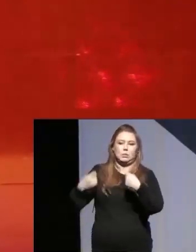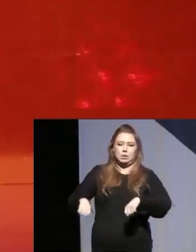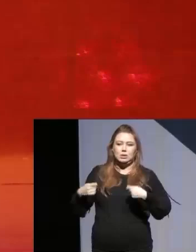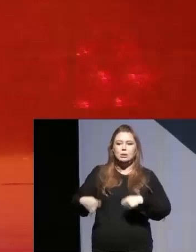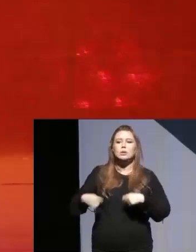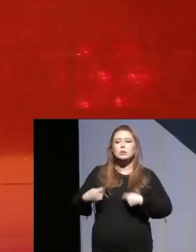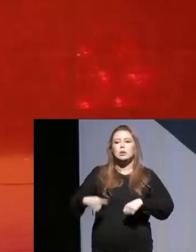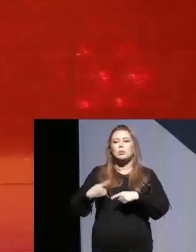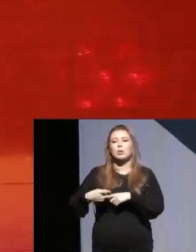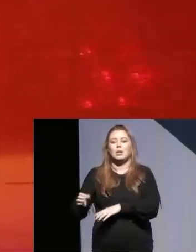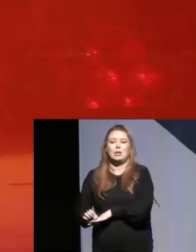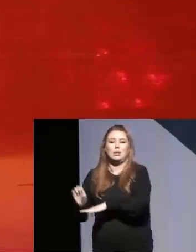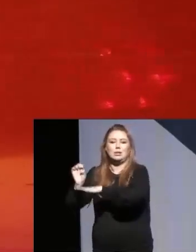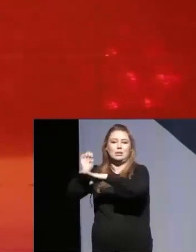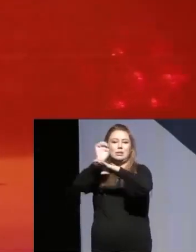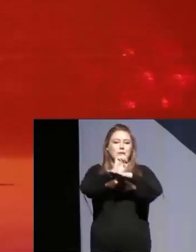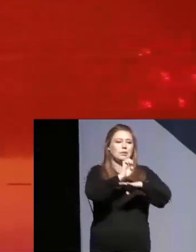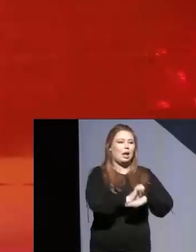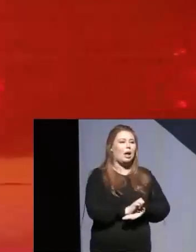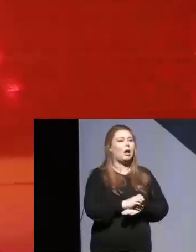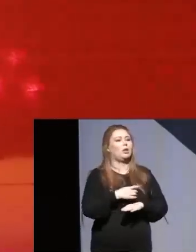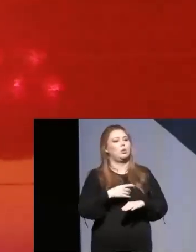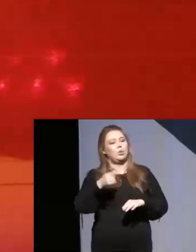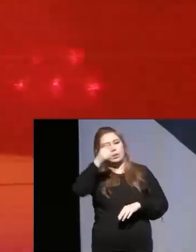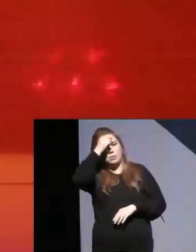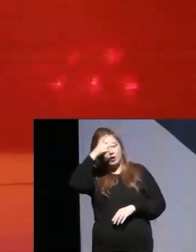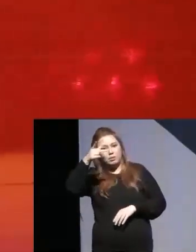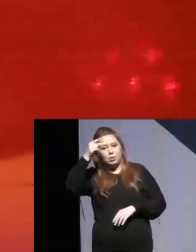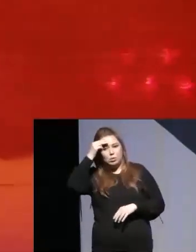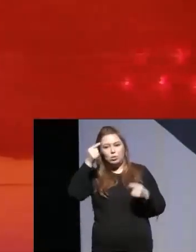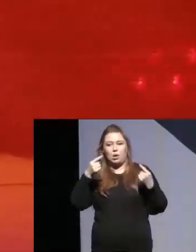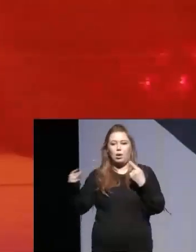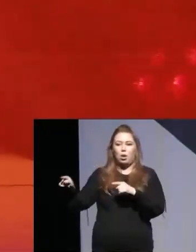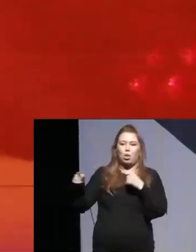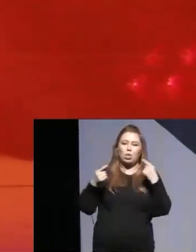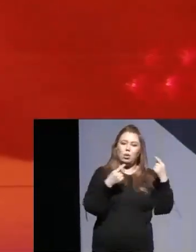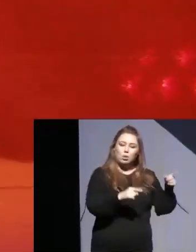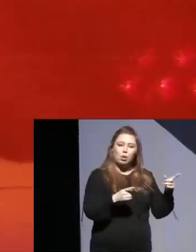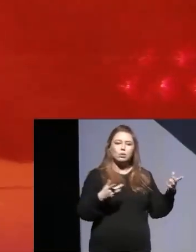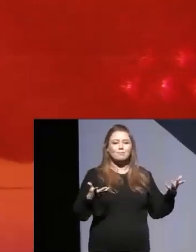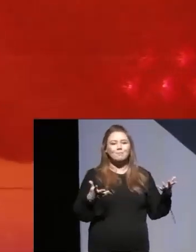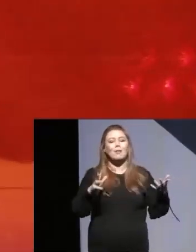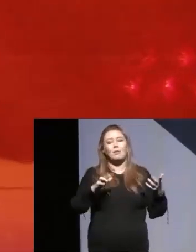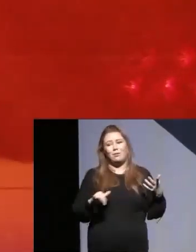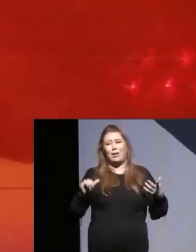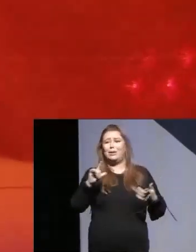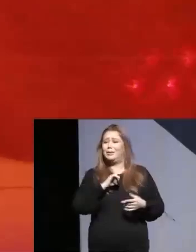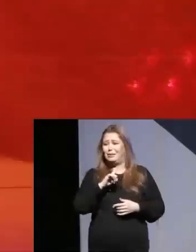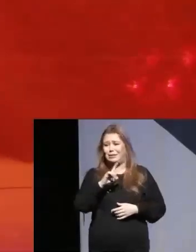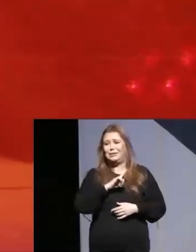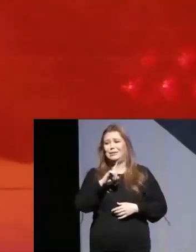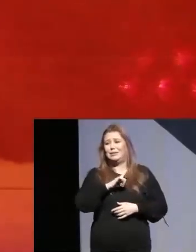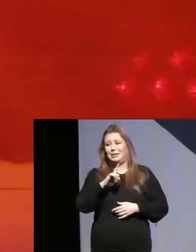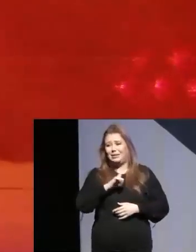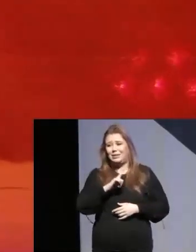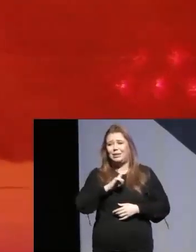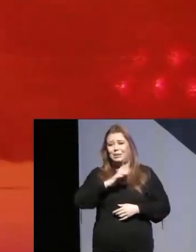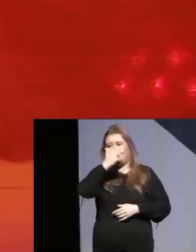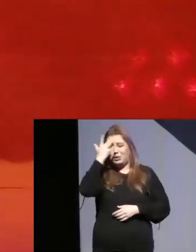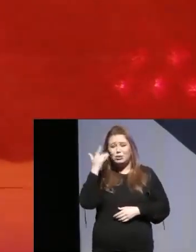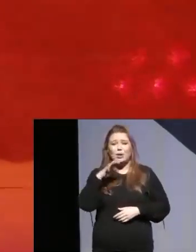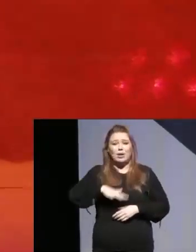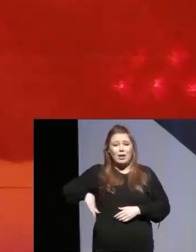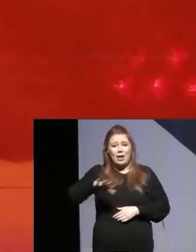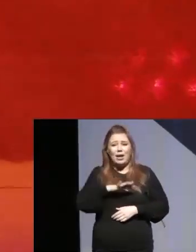que os estados vão entrar contra os municípios e vice-versa. Vai ter, para tributarista, vai ter trabalho,